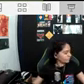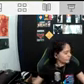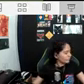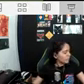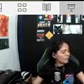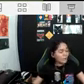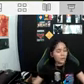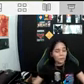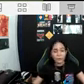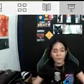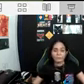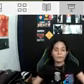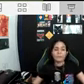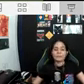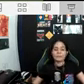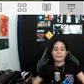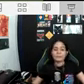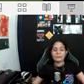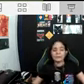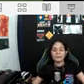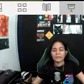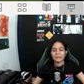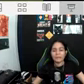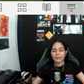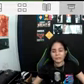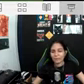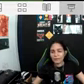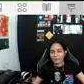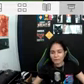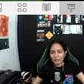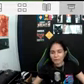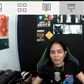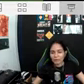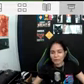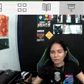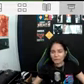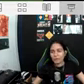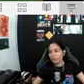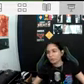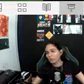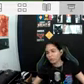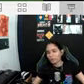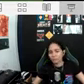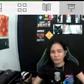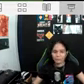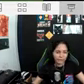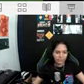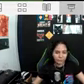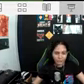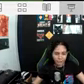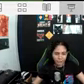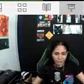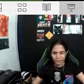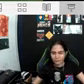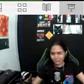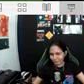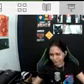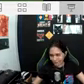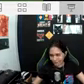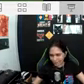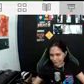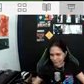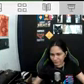tá? Por quê? Porque pode ter sido simplesmente a questão dele ter estudado. Ele estudou e com isso ele teve boas notas, e